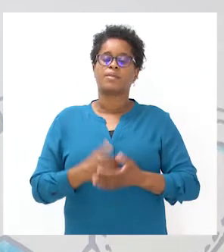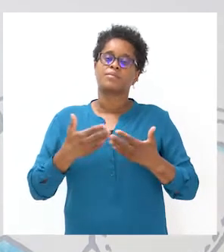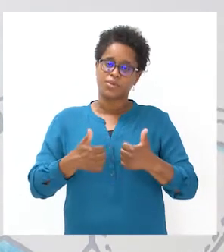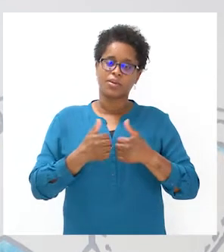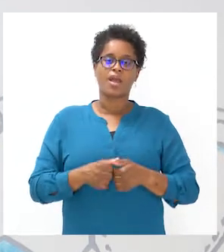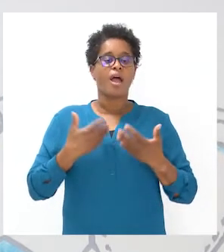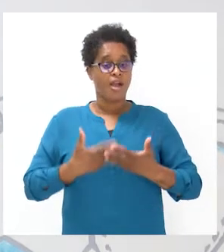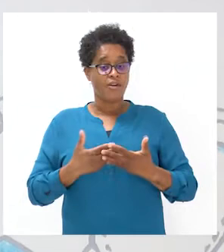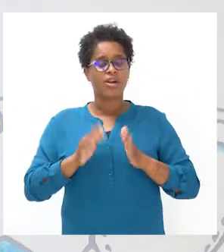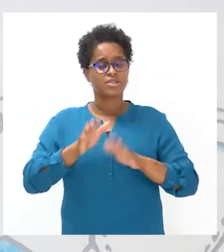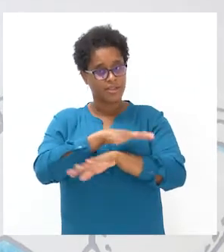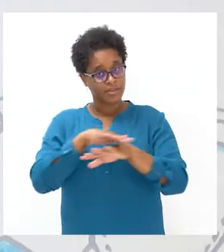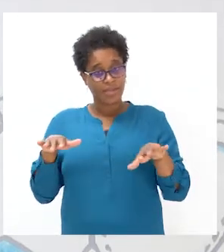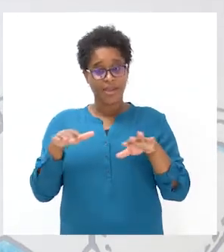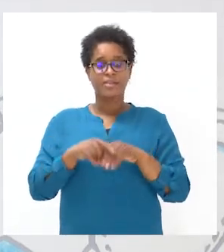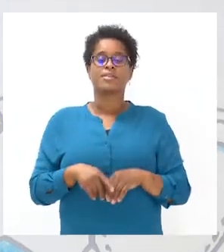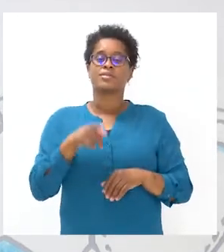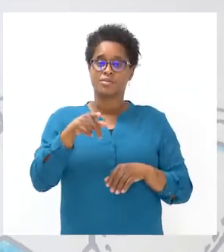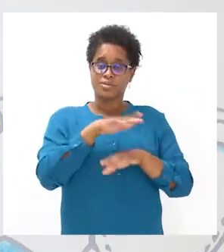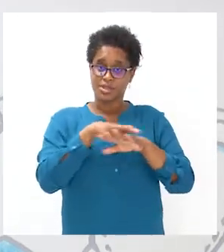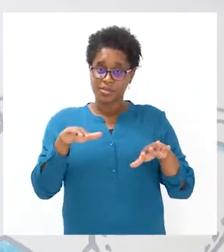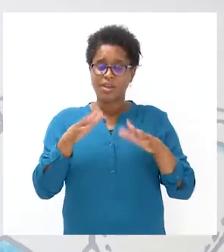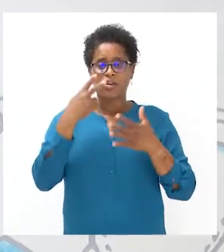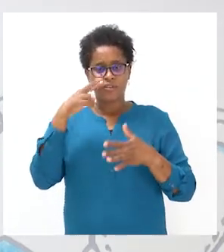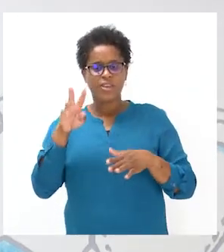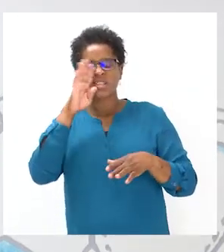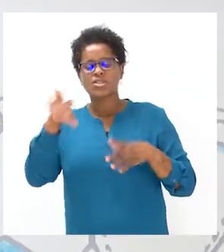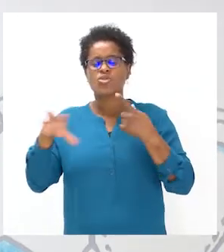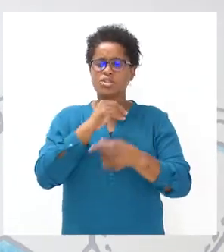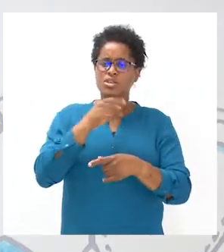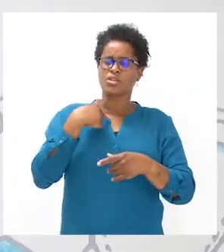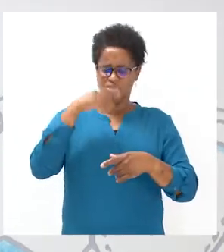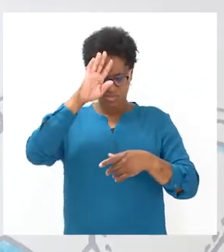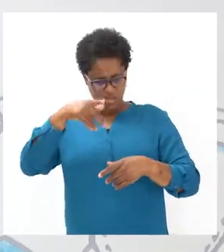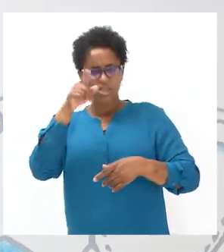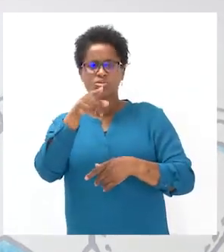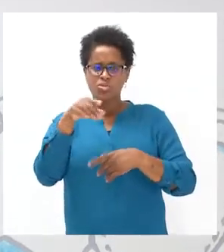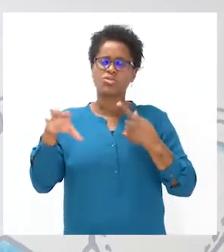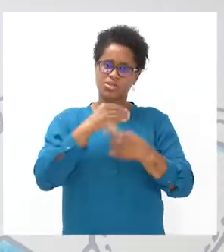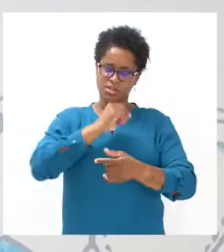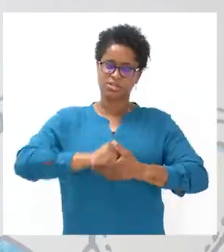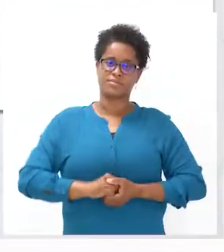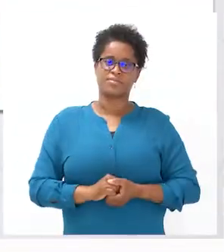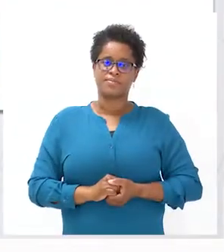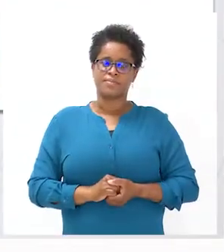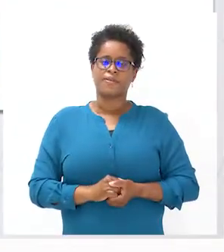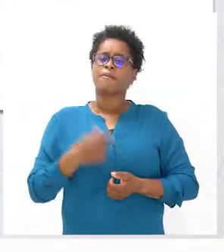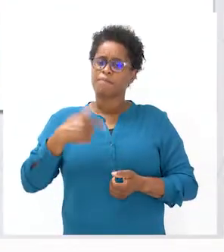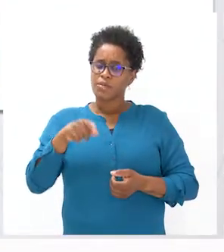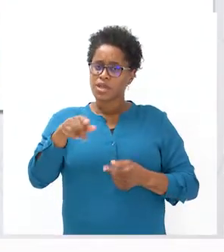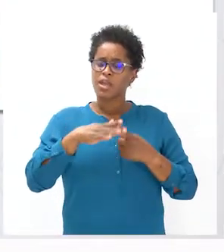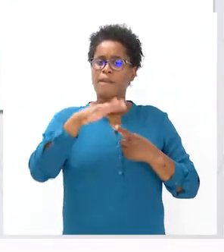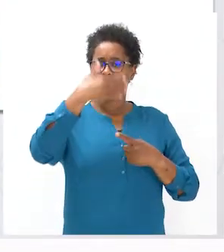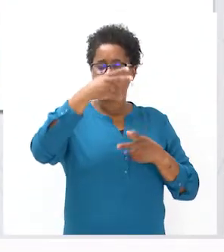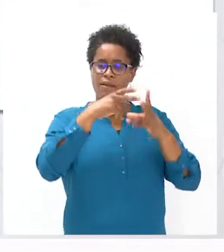Muito bem, agora que já terminaste, vamos lá ver se conseguiste. E tenho a certeza que conseguiste. Temos a